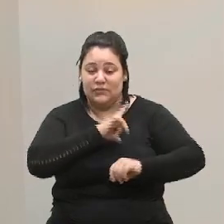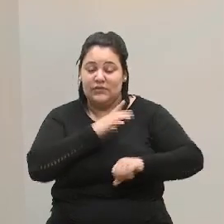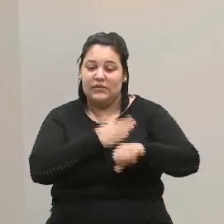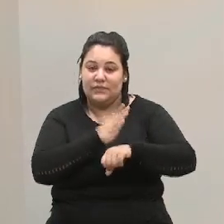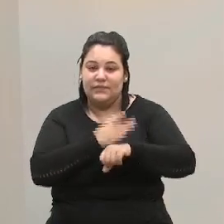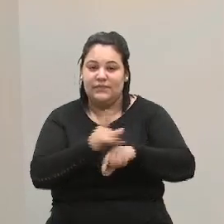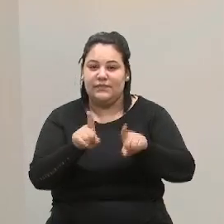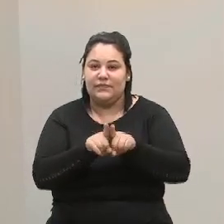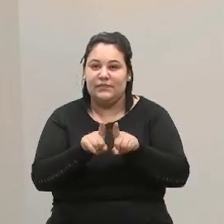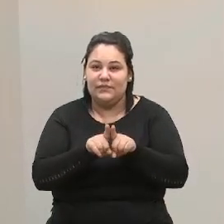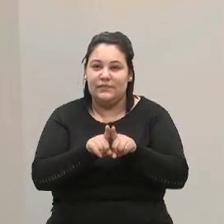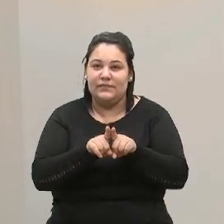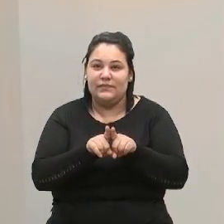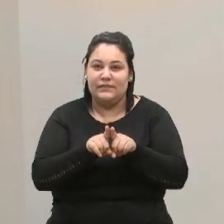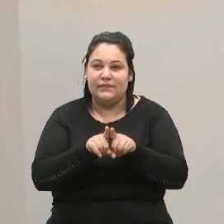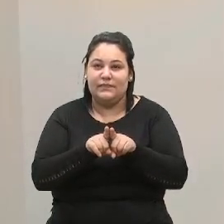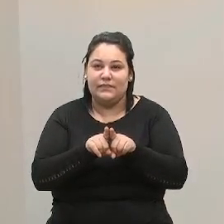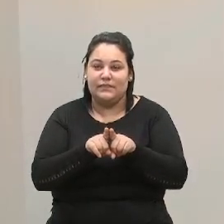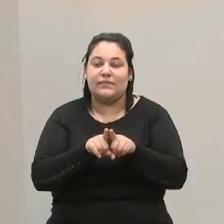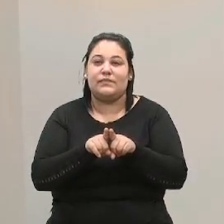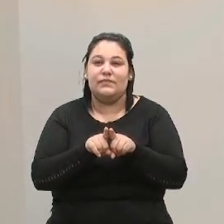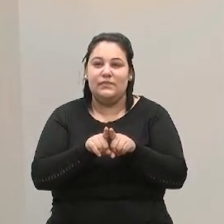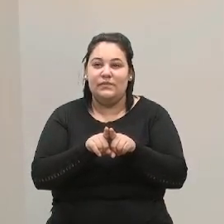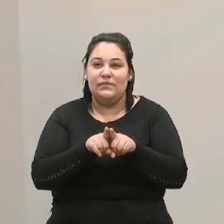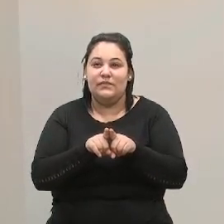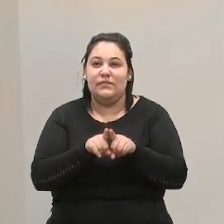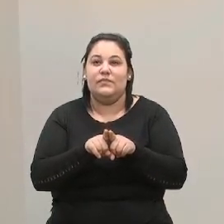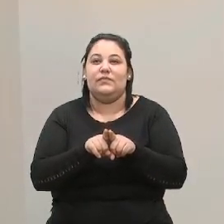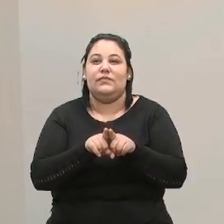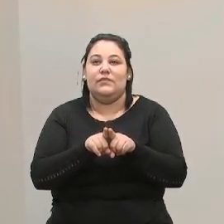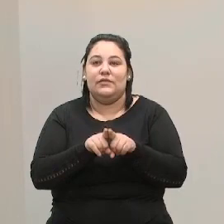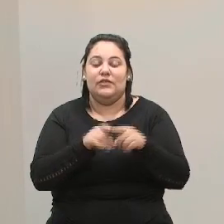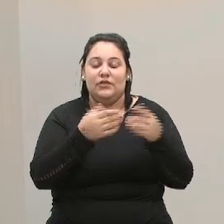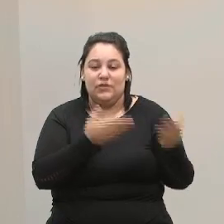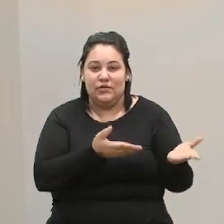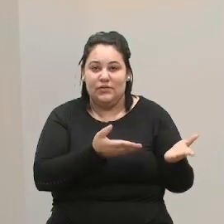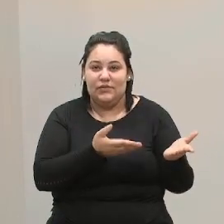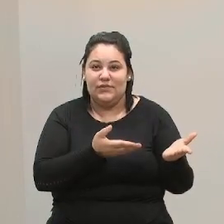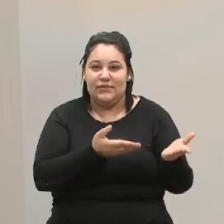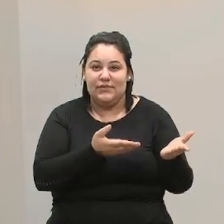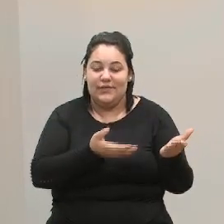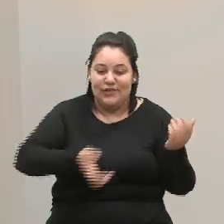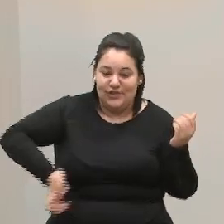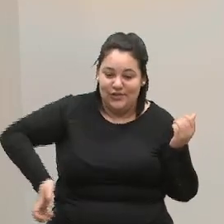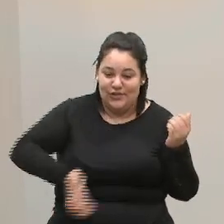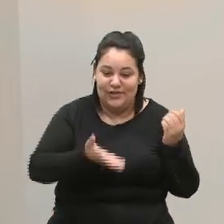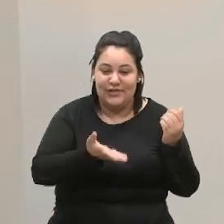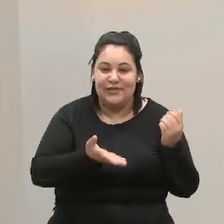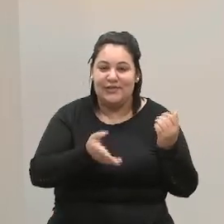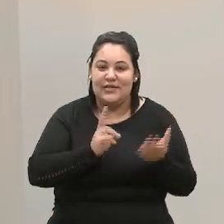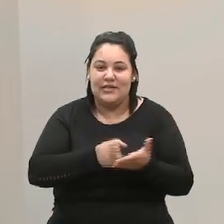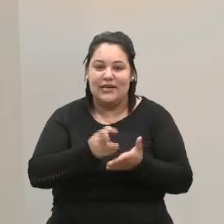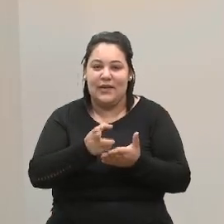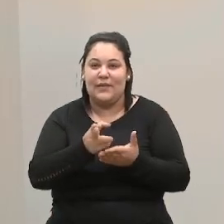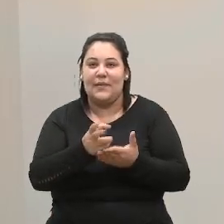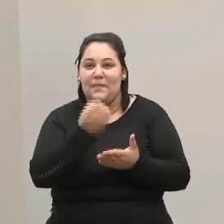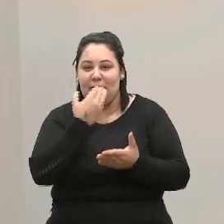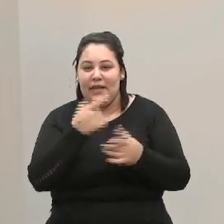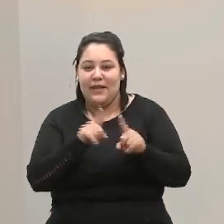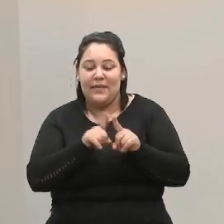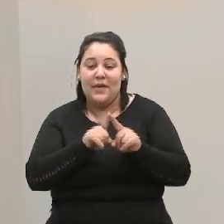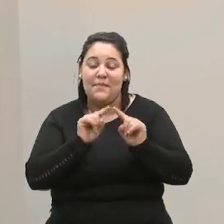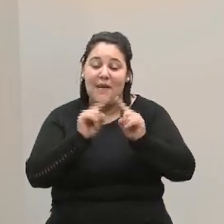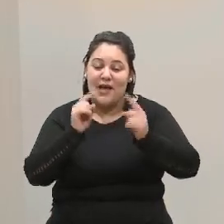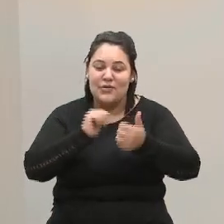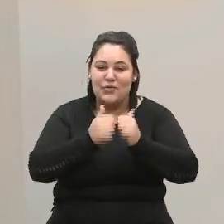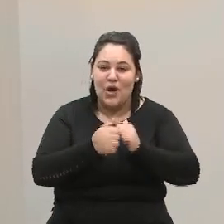participando do evento, o senhor jogando lá de uma forma sempre com muita categoria, mas a bocha